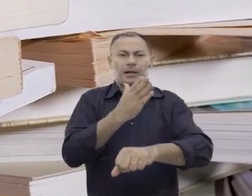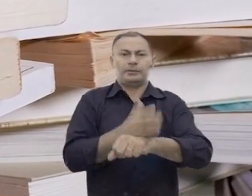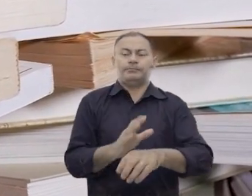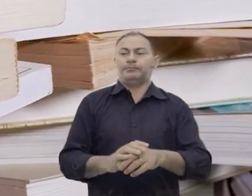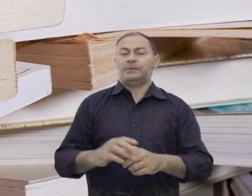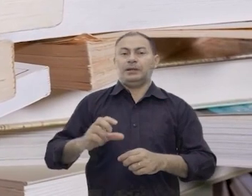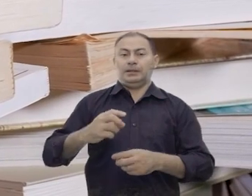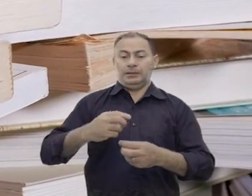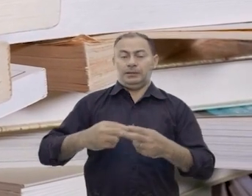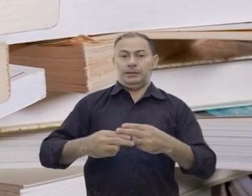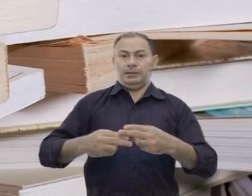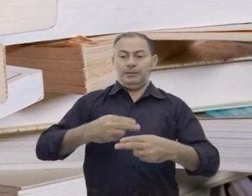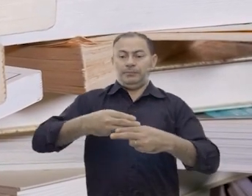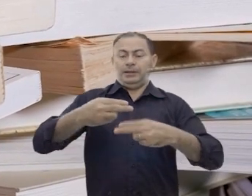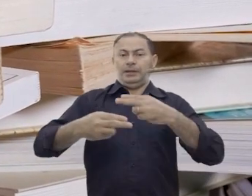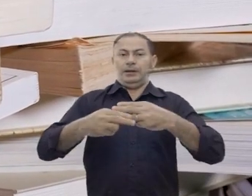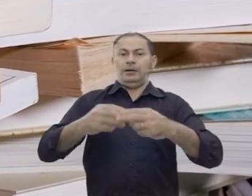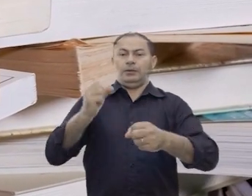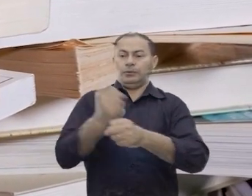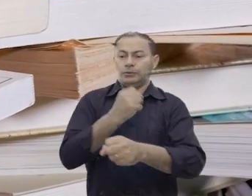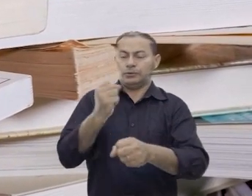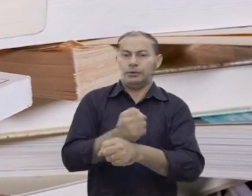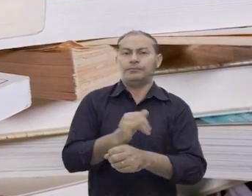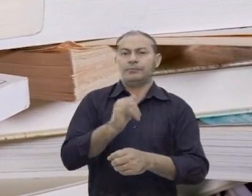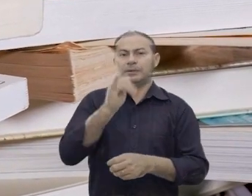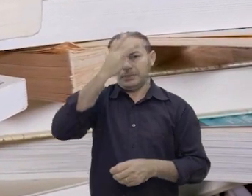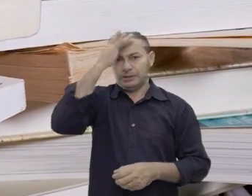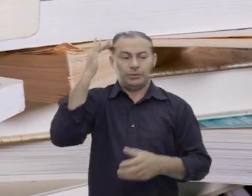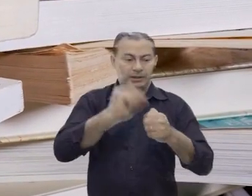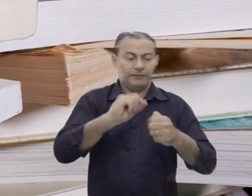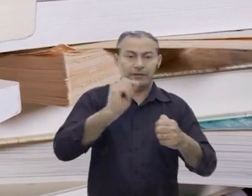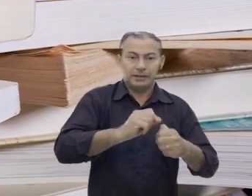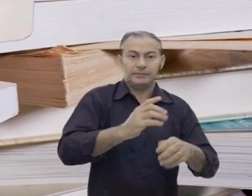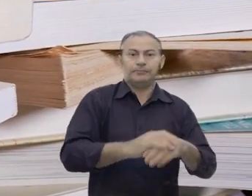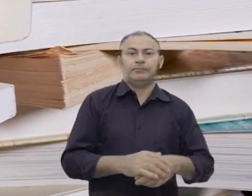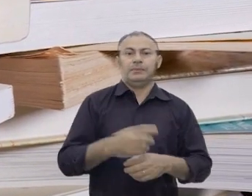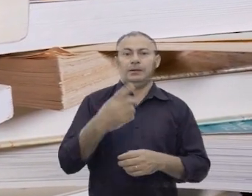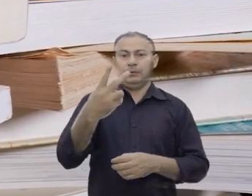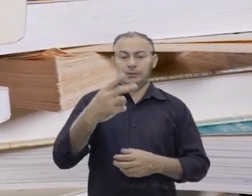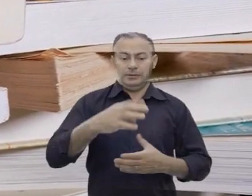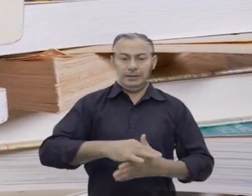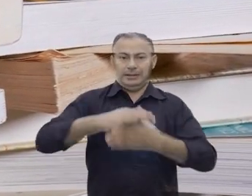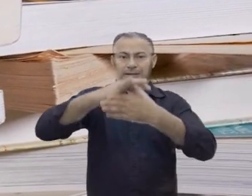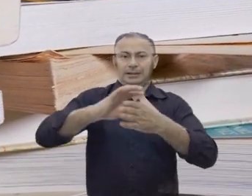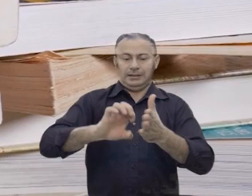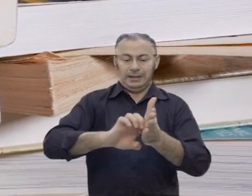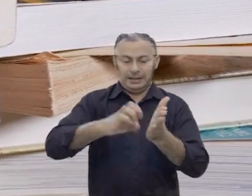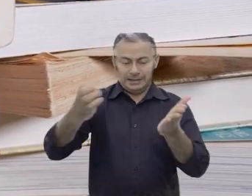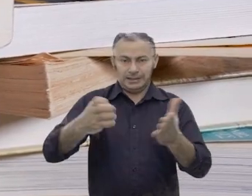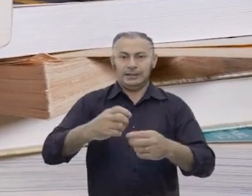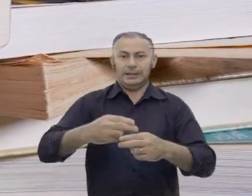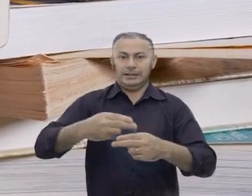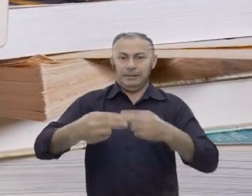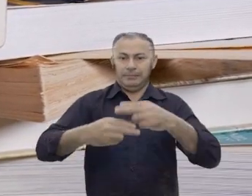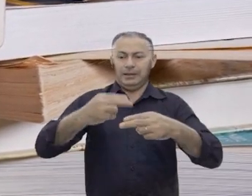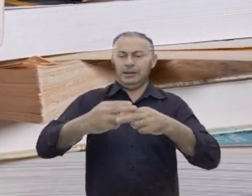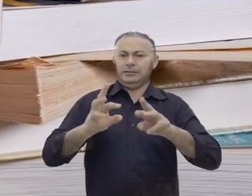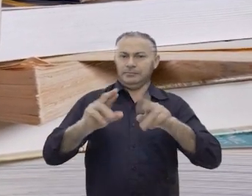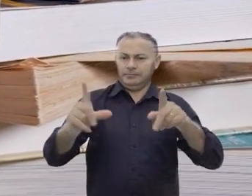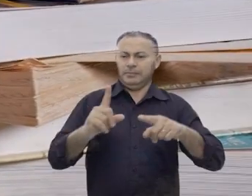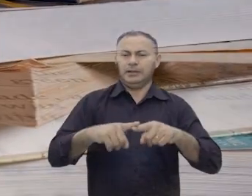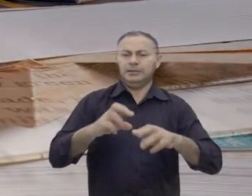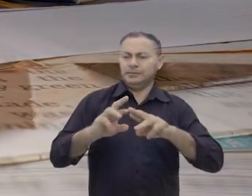e pragmático. Neemias era um construtor. Ele é um exemplo de gente que faz. Esses dois líderes eram muito